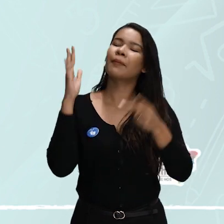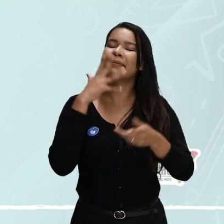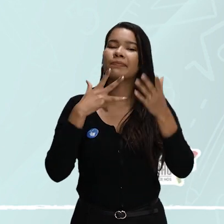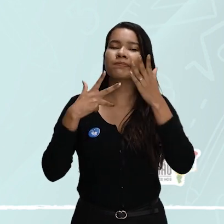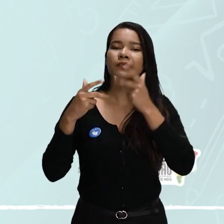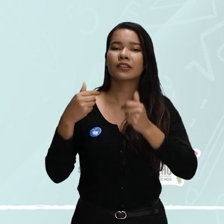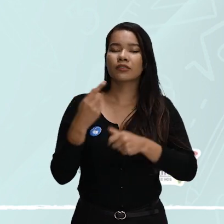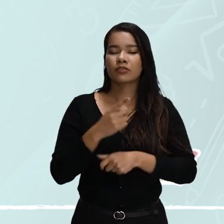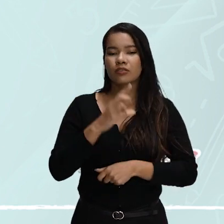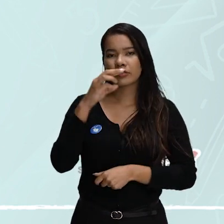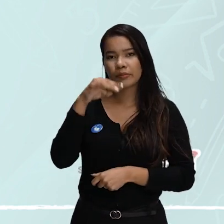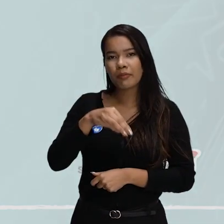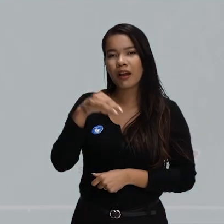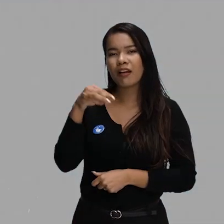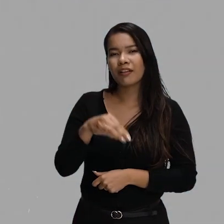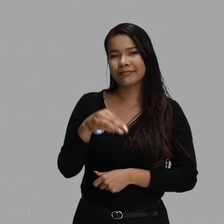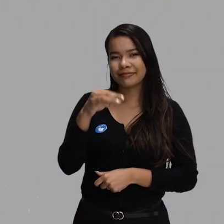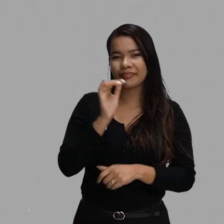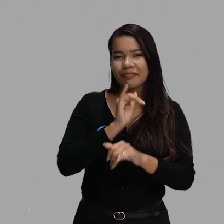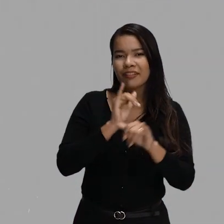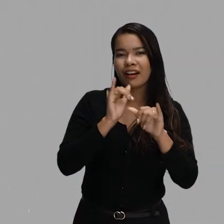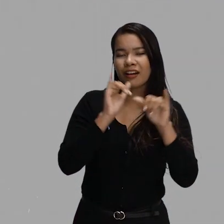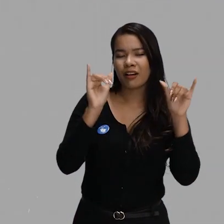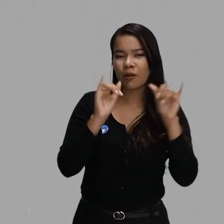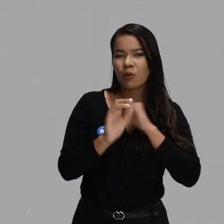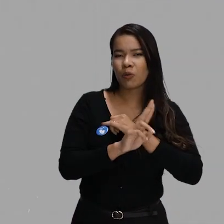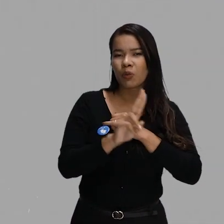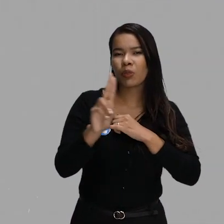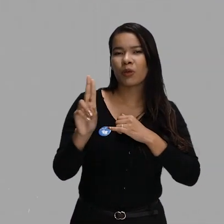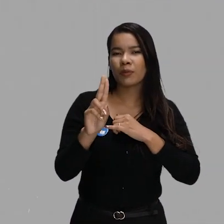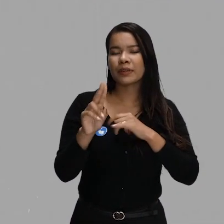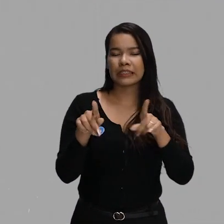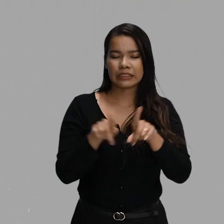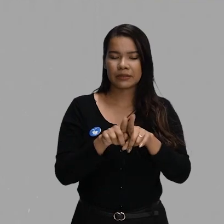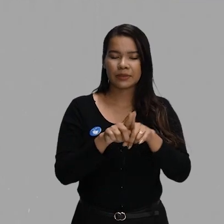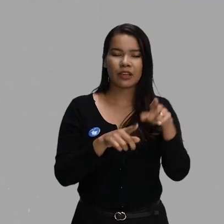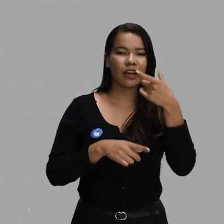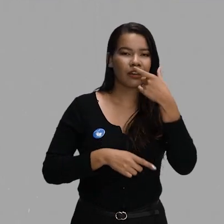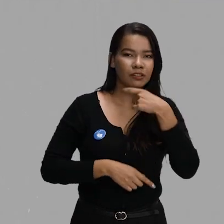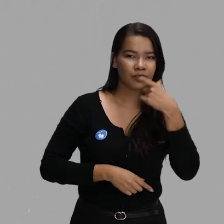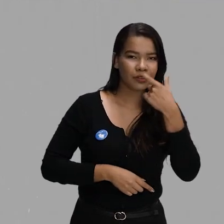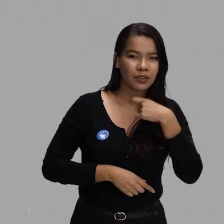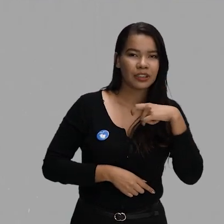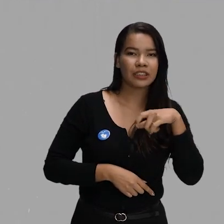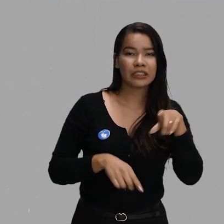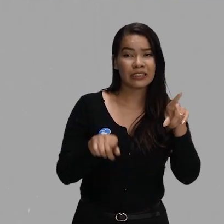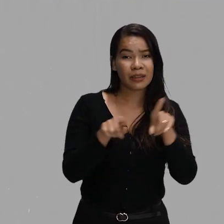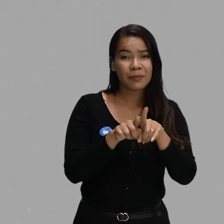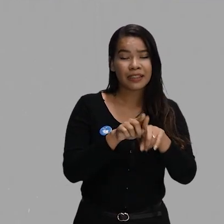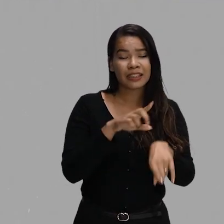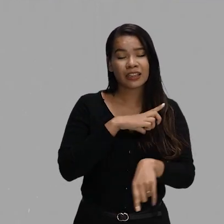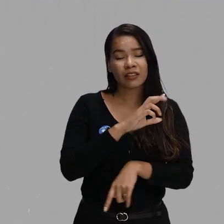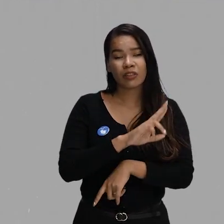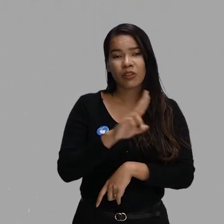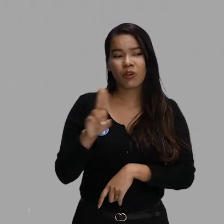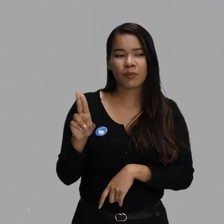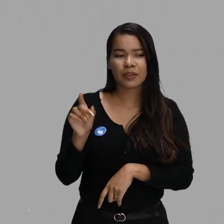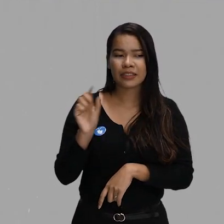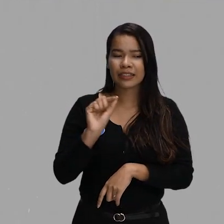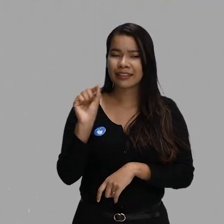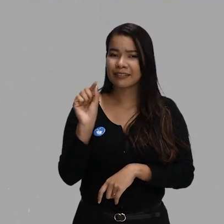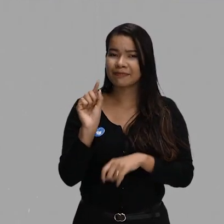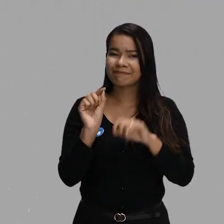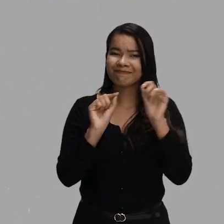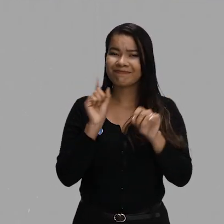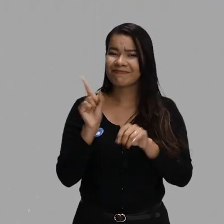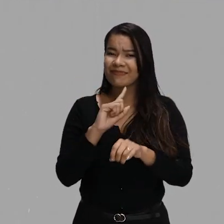praias, citamos, né, o nome das praias, falamos das frutas e tem também assim uns nomes que não fazem